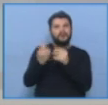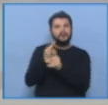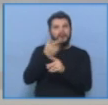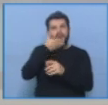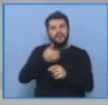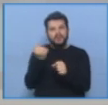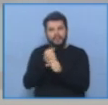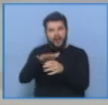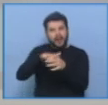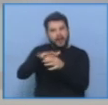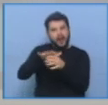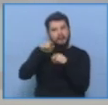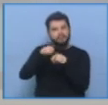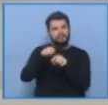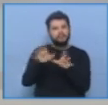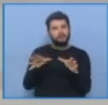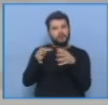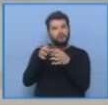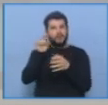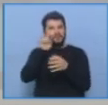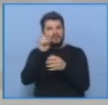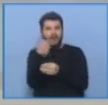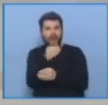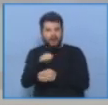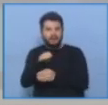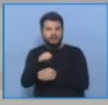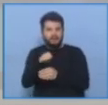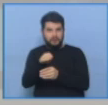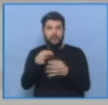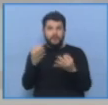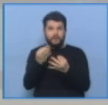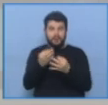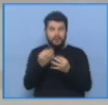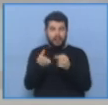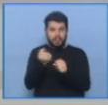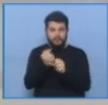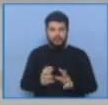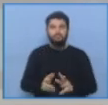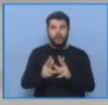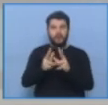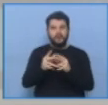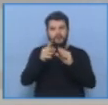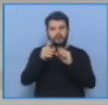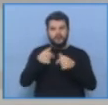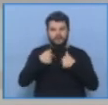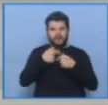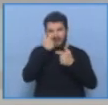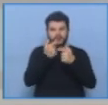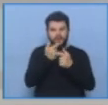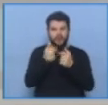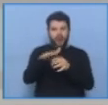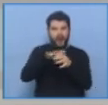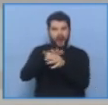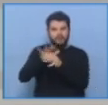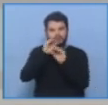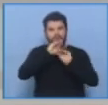de trabalho nas comissões de proteção de menores, que desenvolveram um processo e que depois deram formação a pessoas de todas as